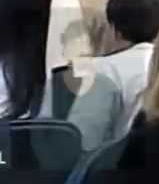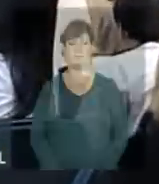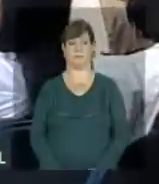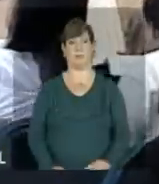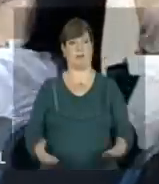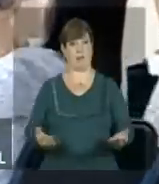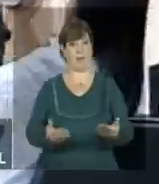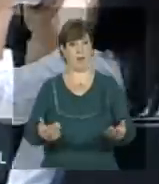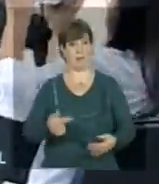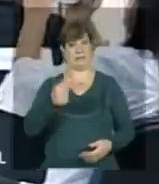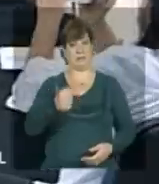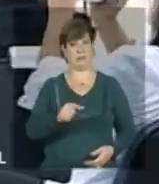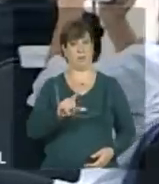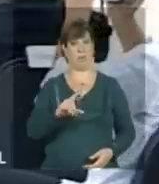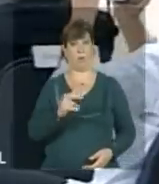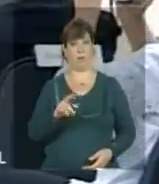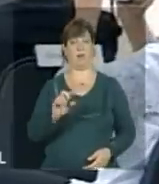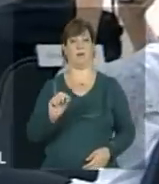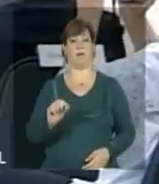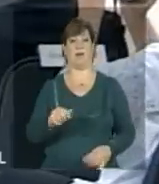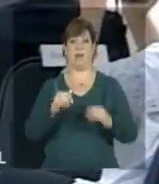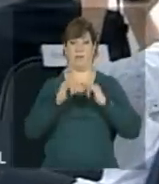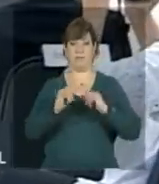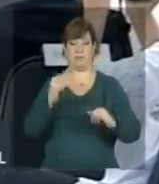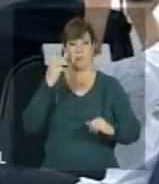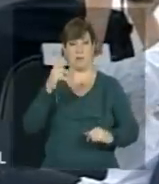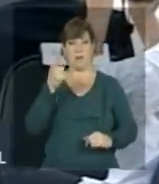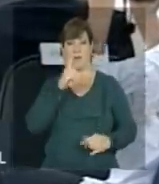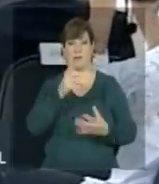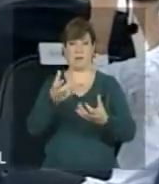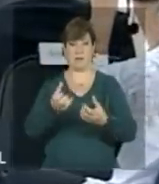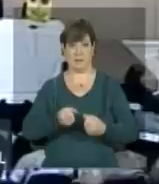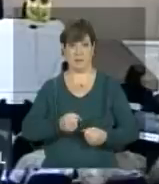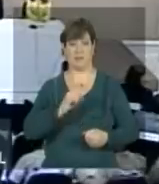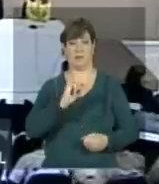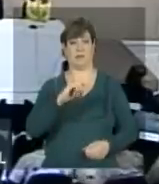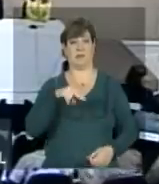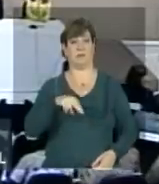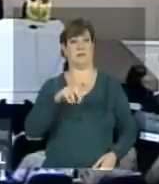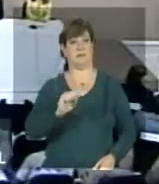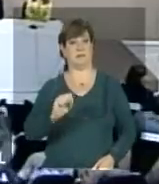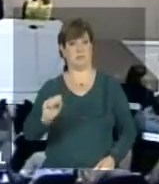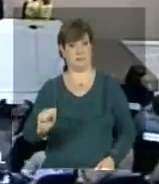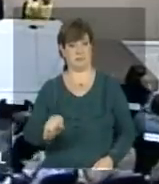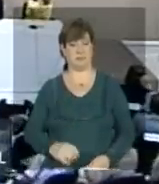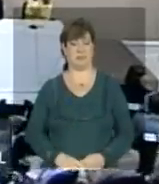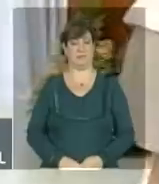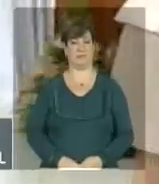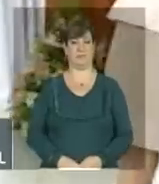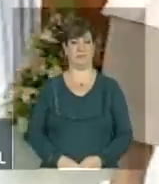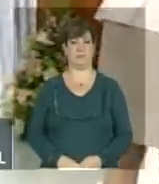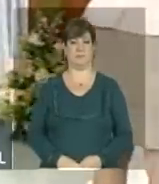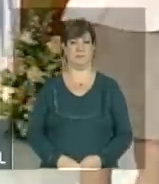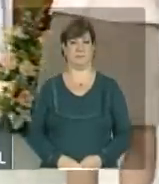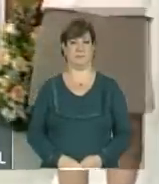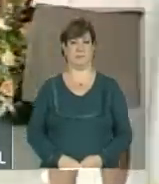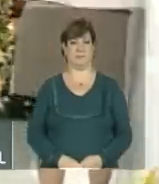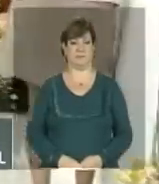Sétimo lugar, aviso para requerimento de benefício do Instituto Nacional de Seguro Social.